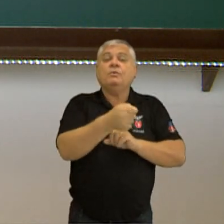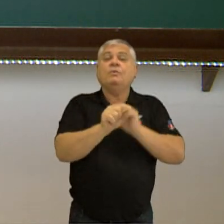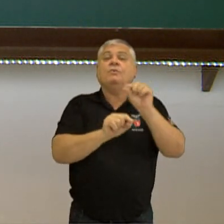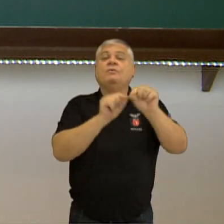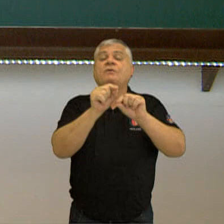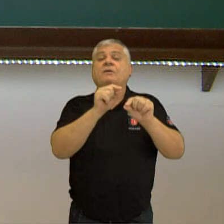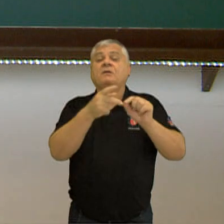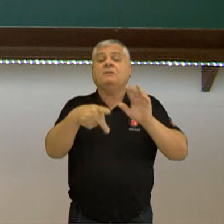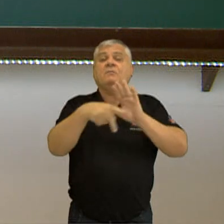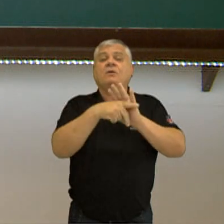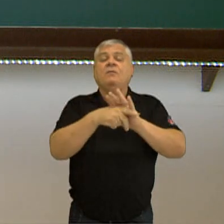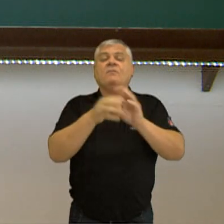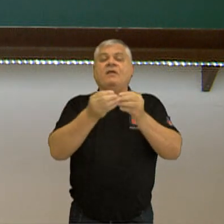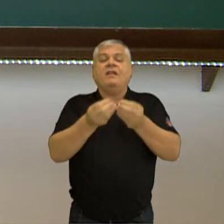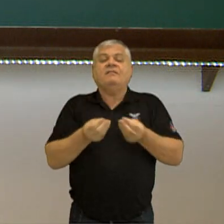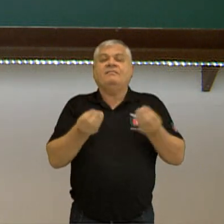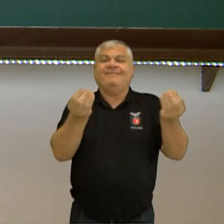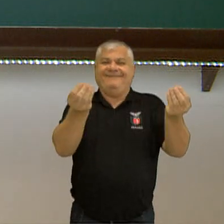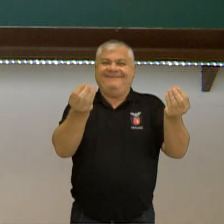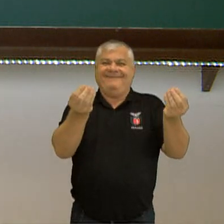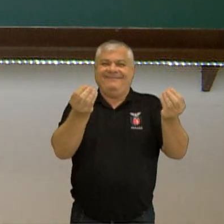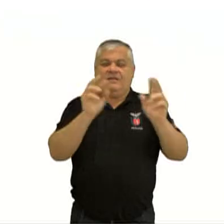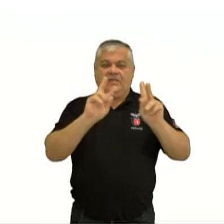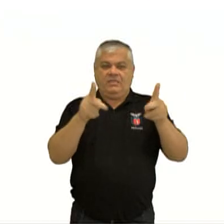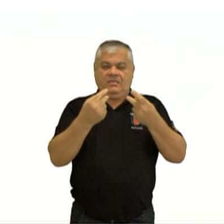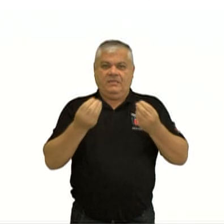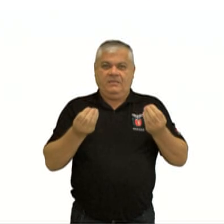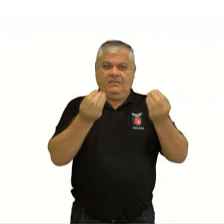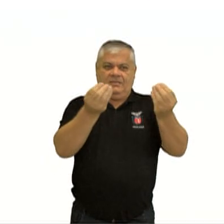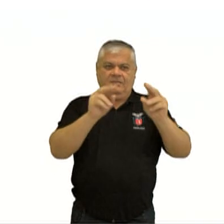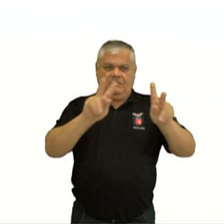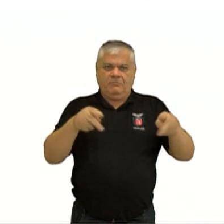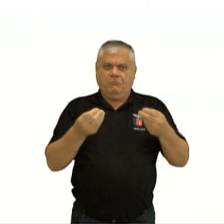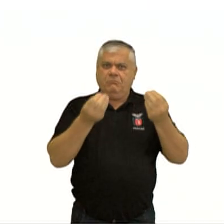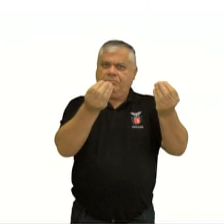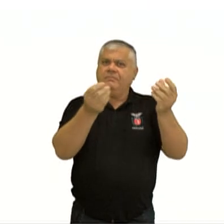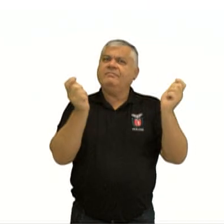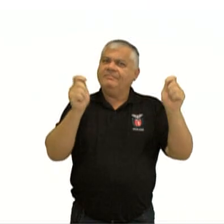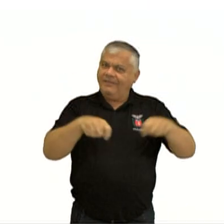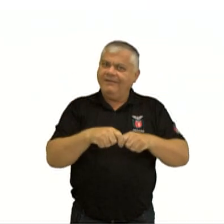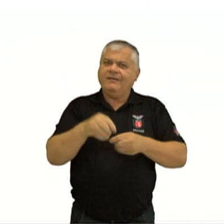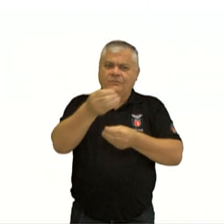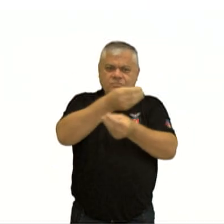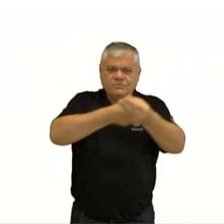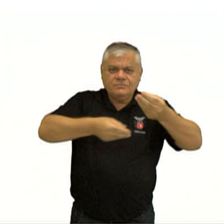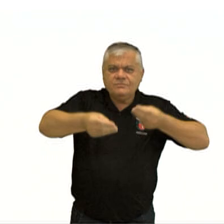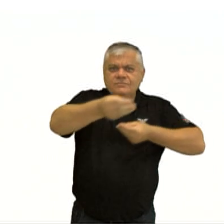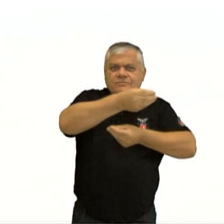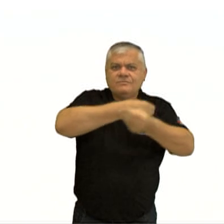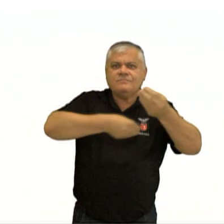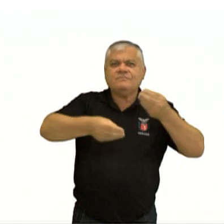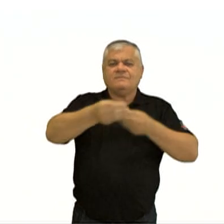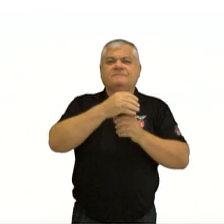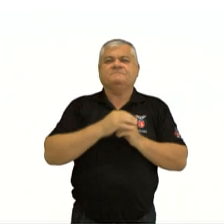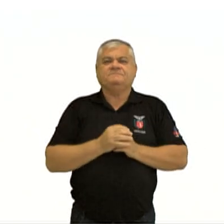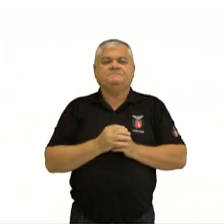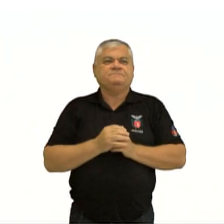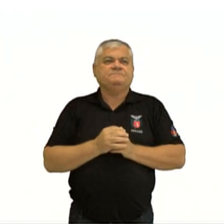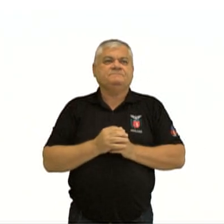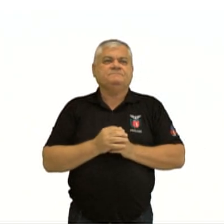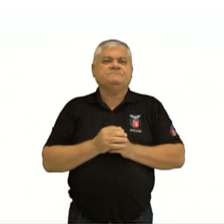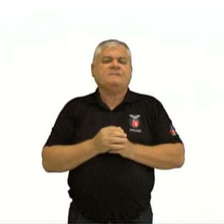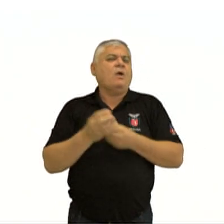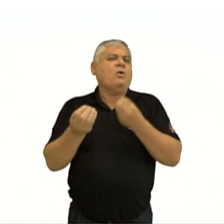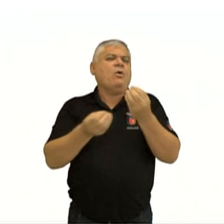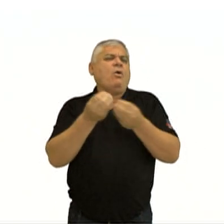pela partilha de elétrons. Aqui o quadro mostra o elemento hidrogênio e os ametais, a partilha dos elétrons.